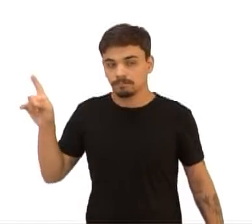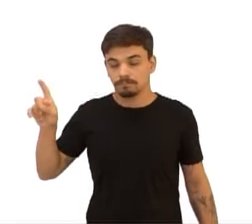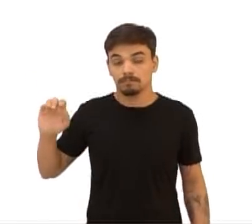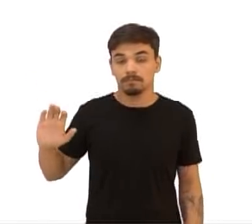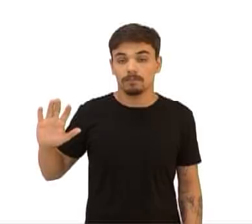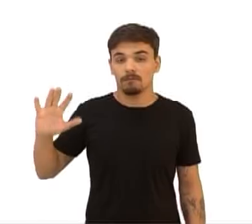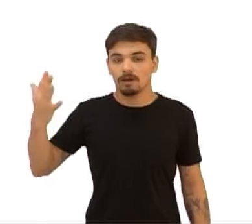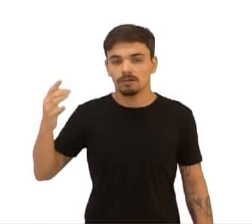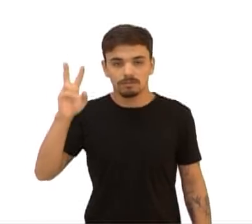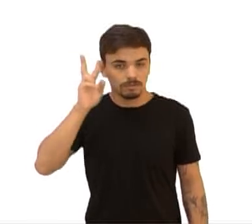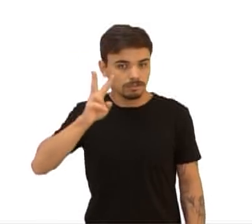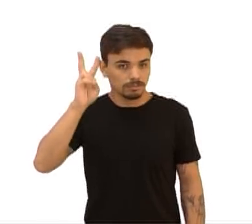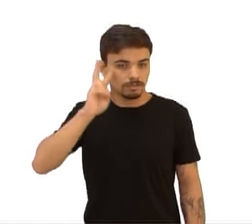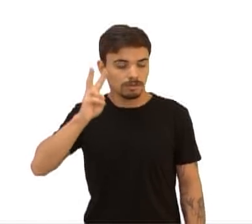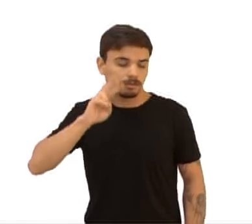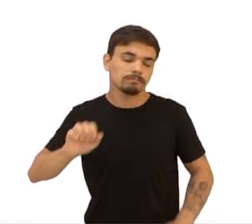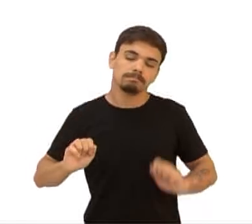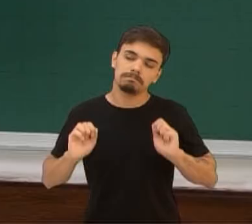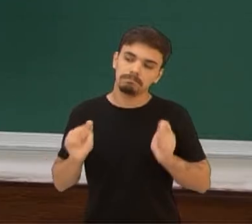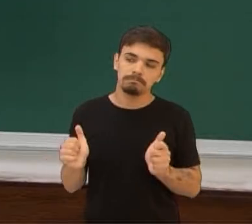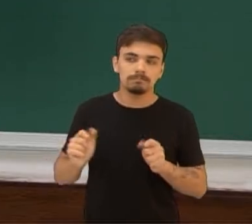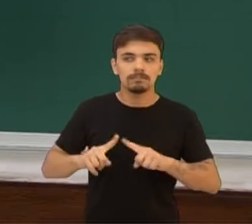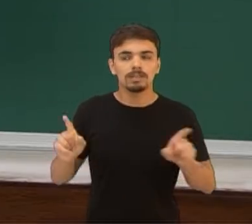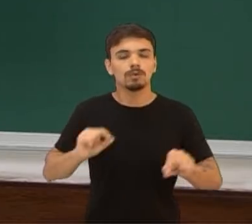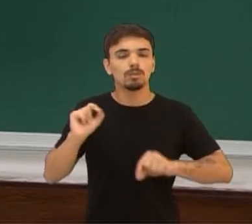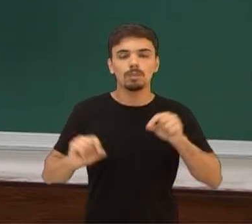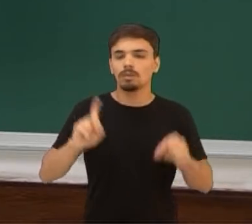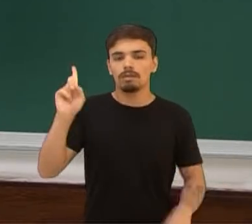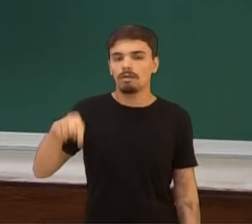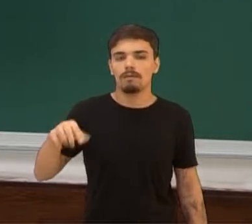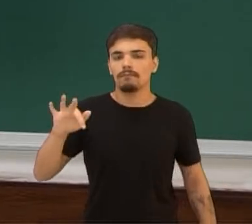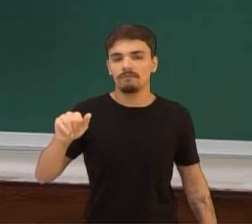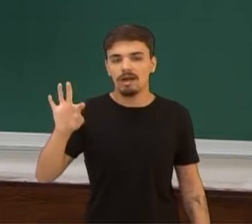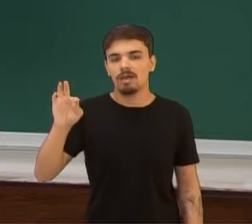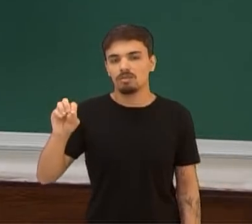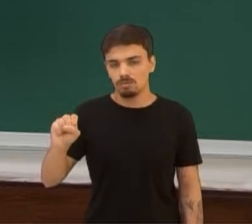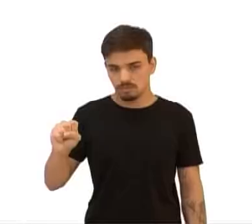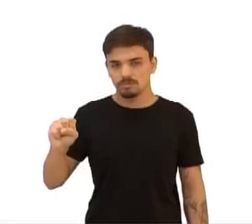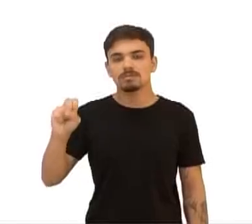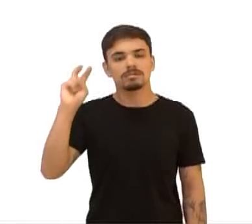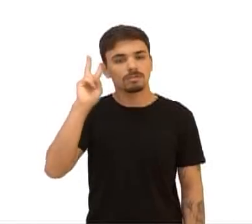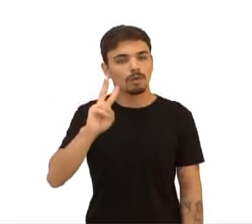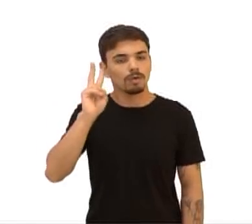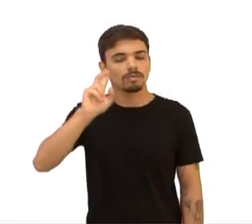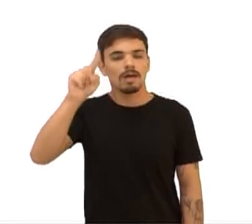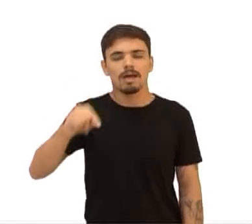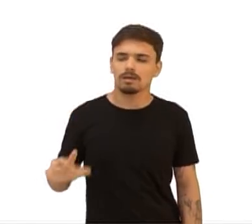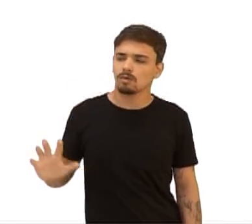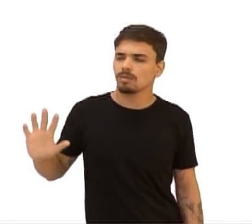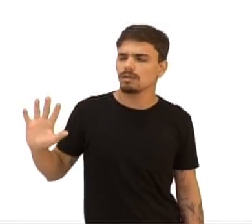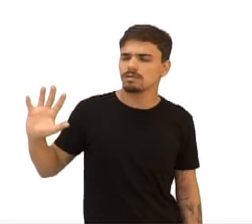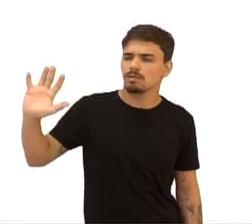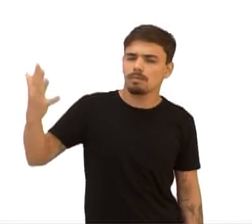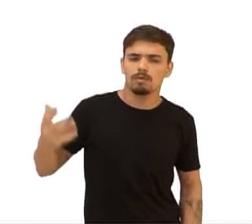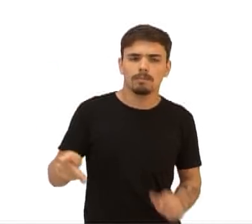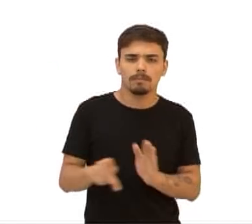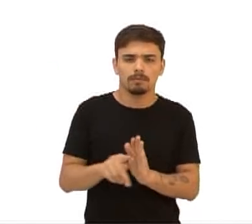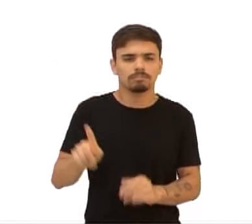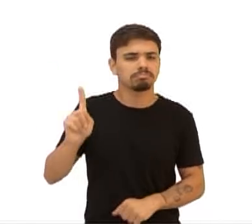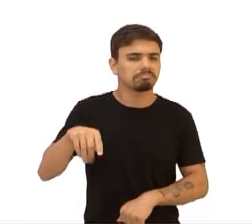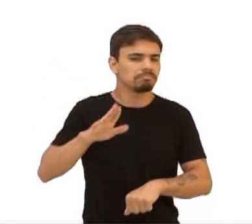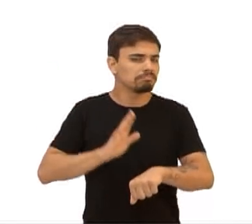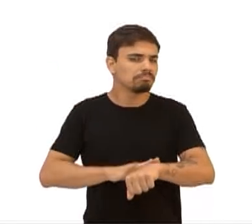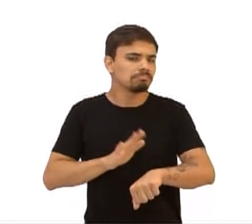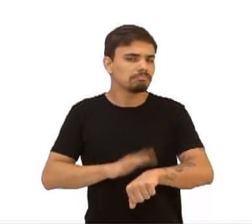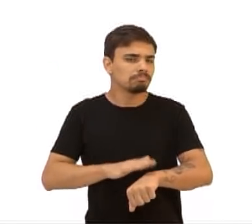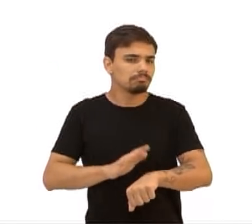Fatos históricos. Tá, mas o que são os fatos históricos? Eles são acontecimentos que ocorreram em um